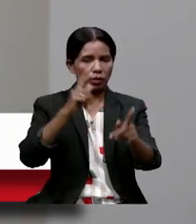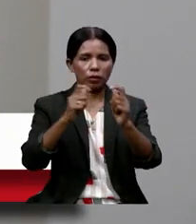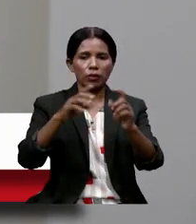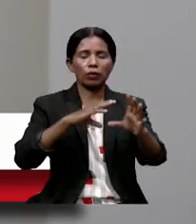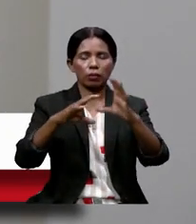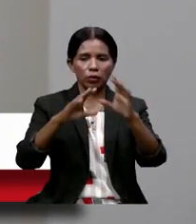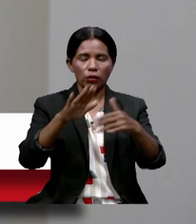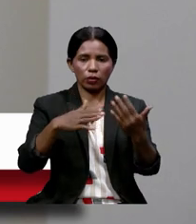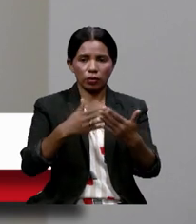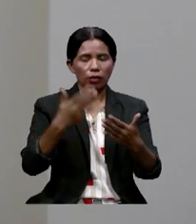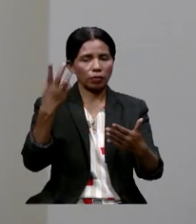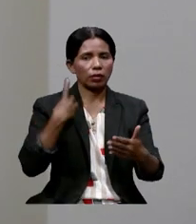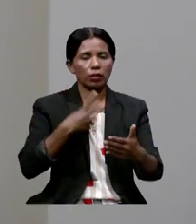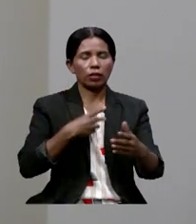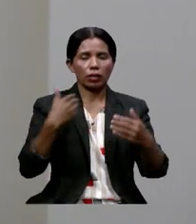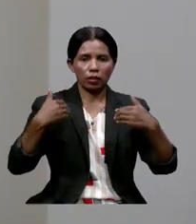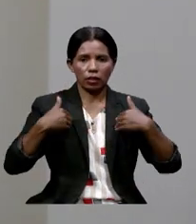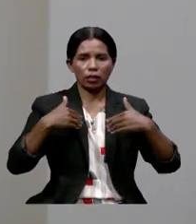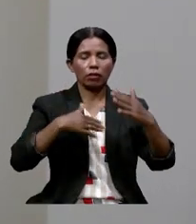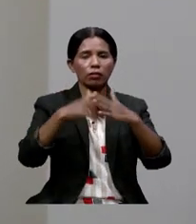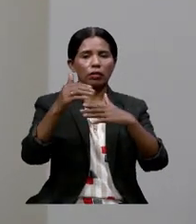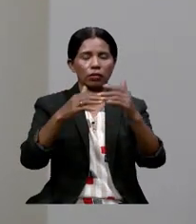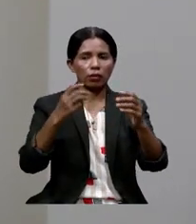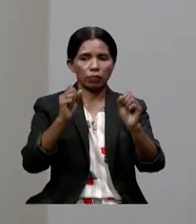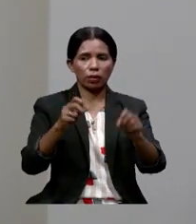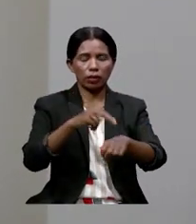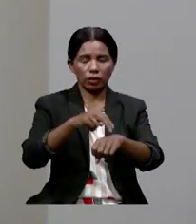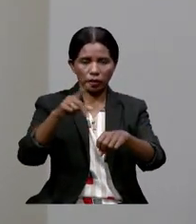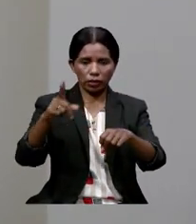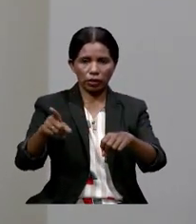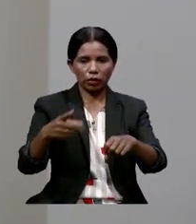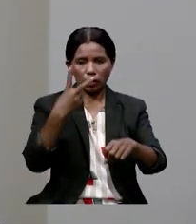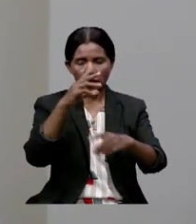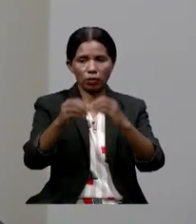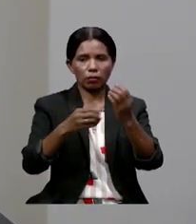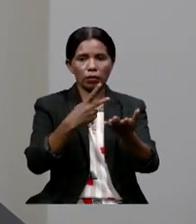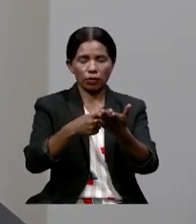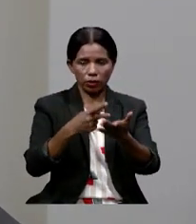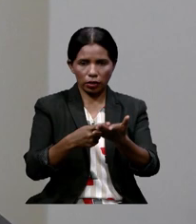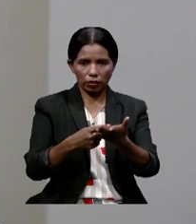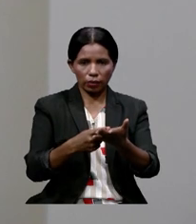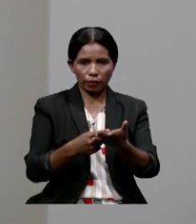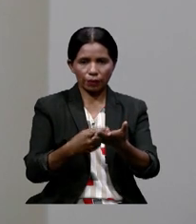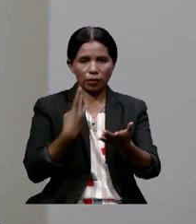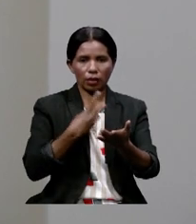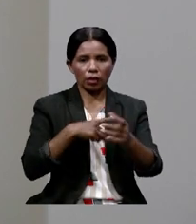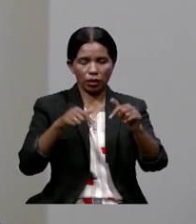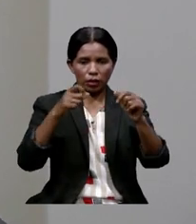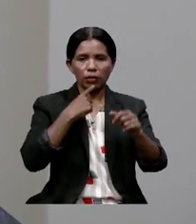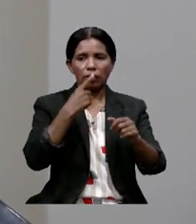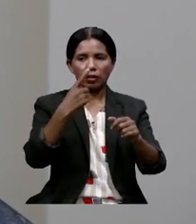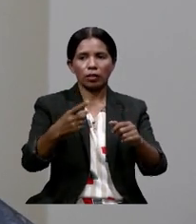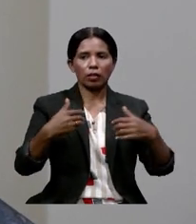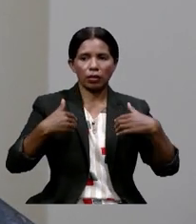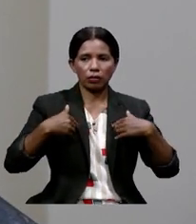Comunicação e na vai ita infraestrutura nebe que bele dia en categoria Nacional Connectivity Project. Além de nemos, Tik Timor so ina temi categoria iha